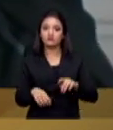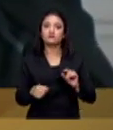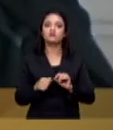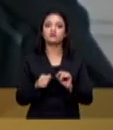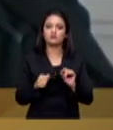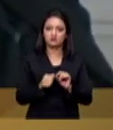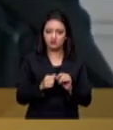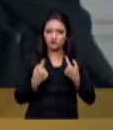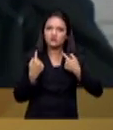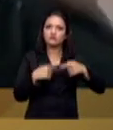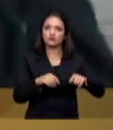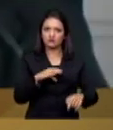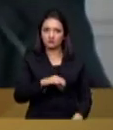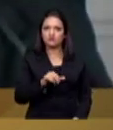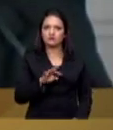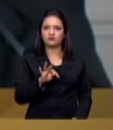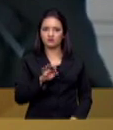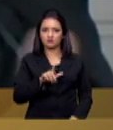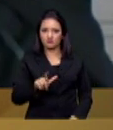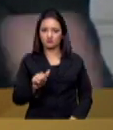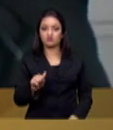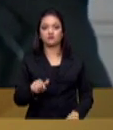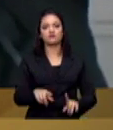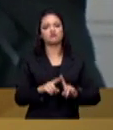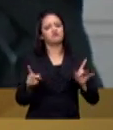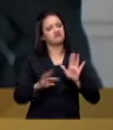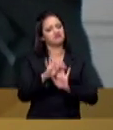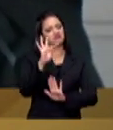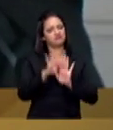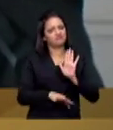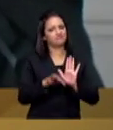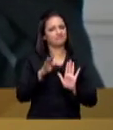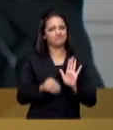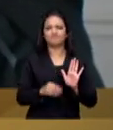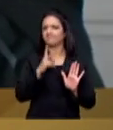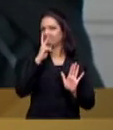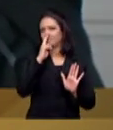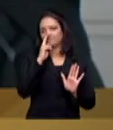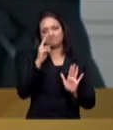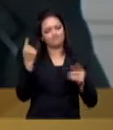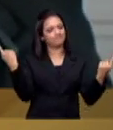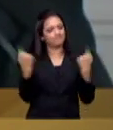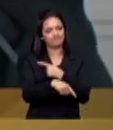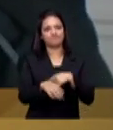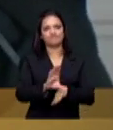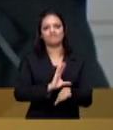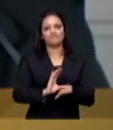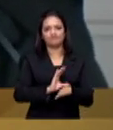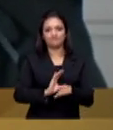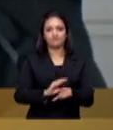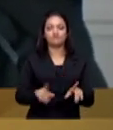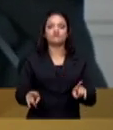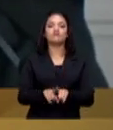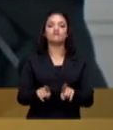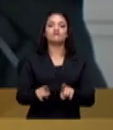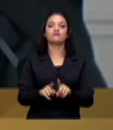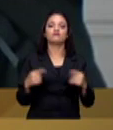contracautela. Agora, a vedação absoluta me parece absolutamente inconstitucional. E também